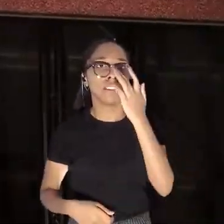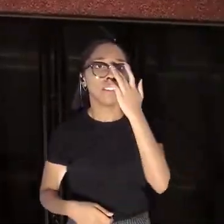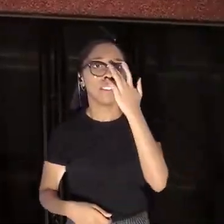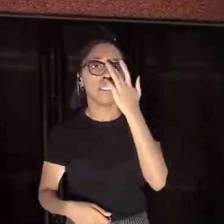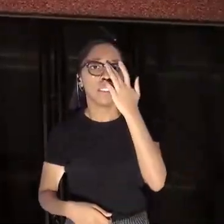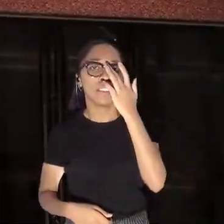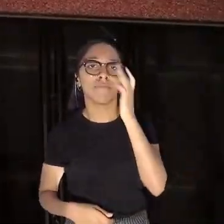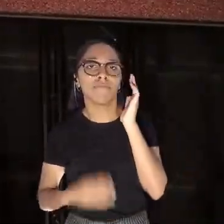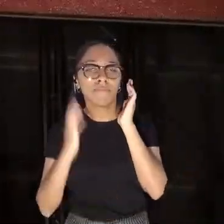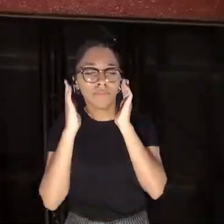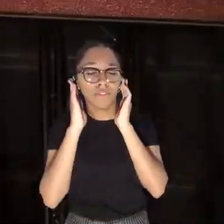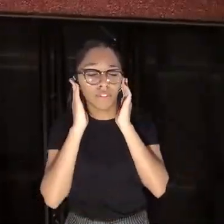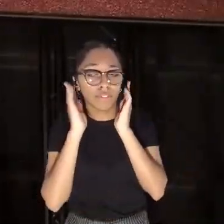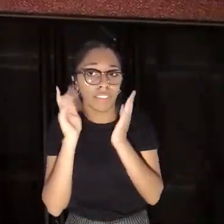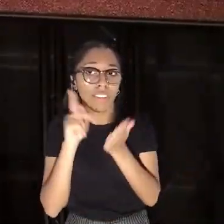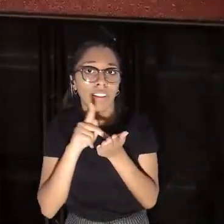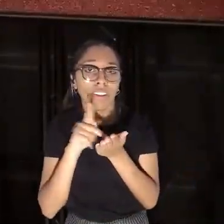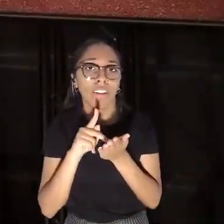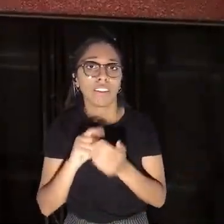nele e esperar nele.